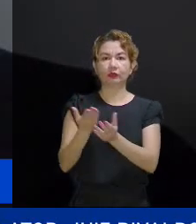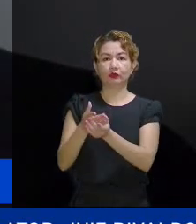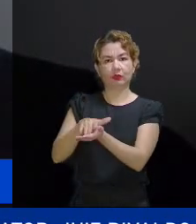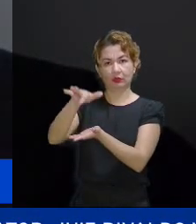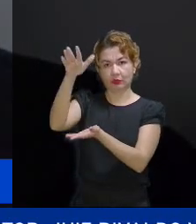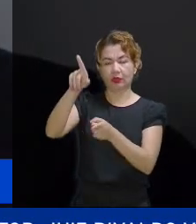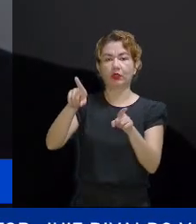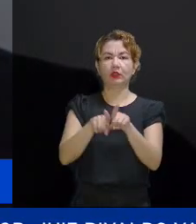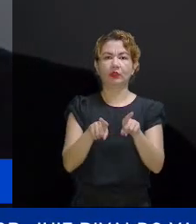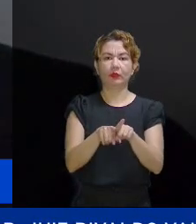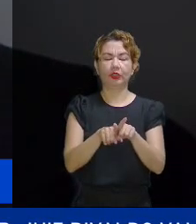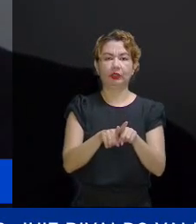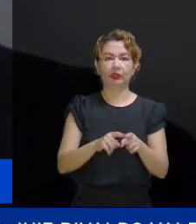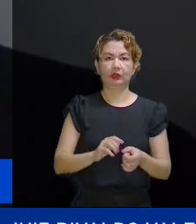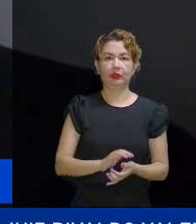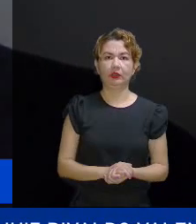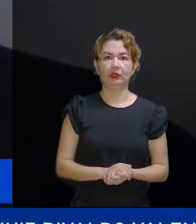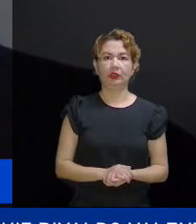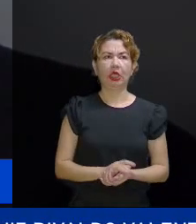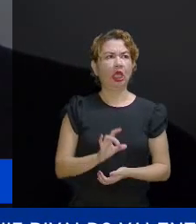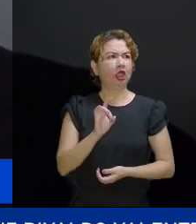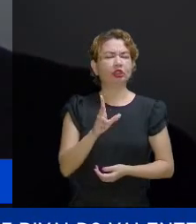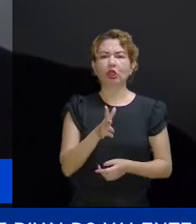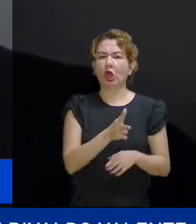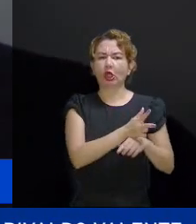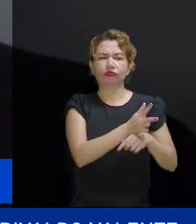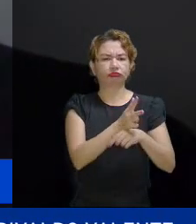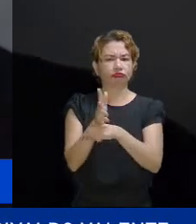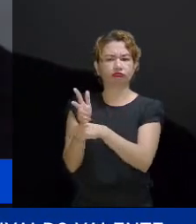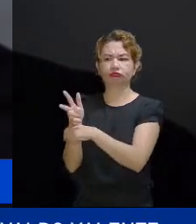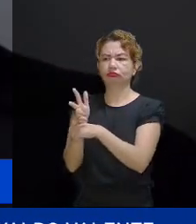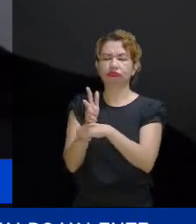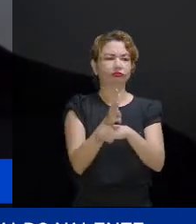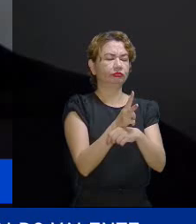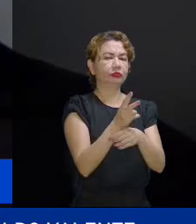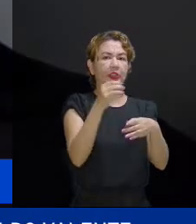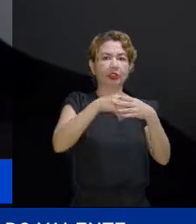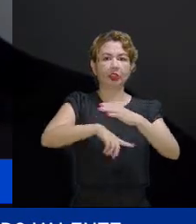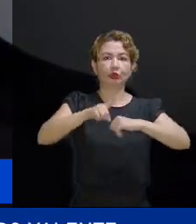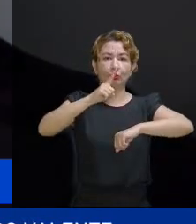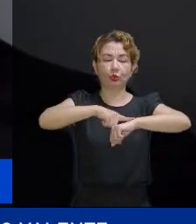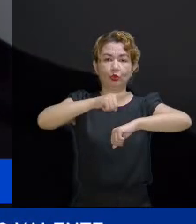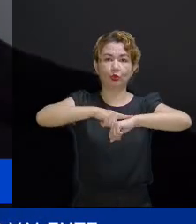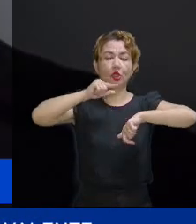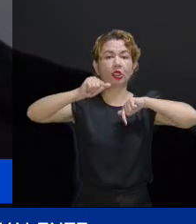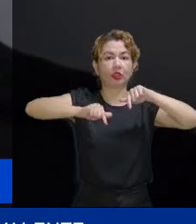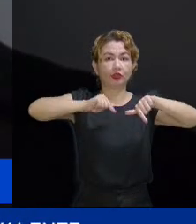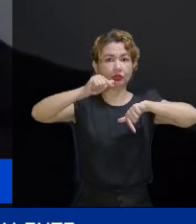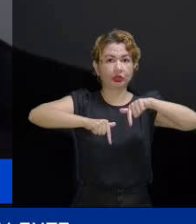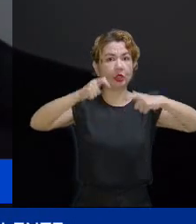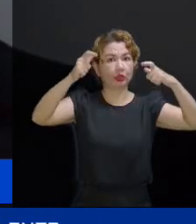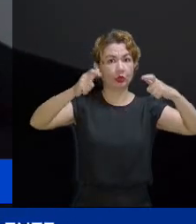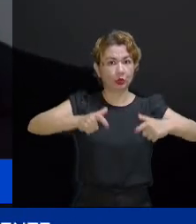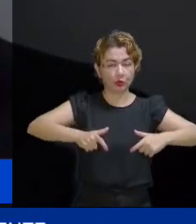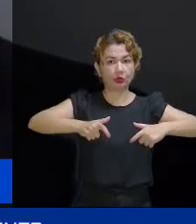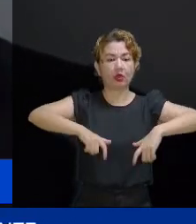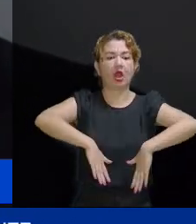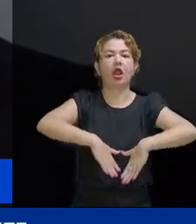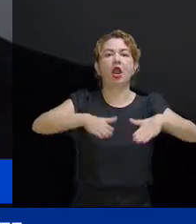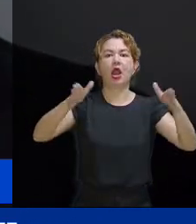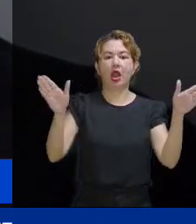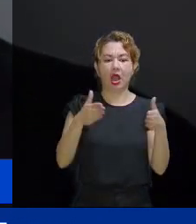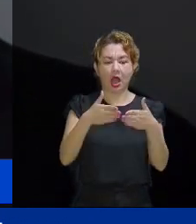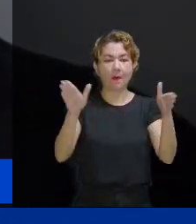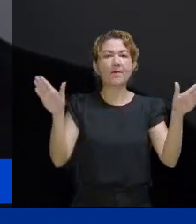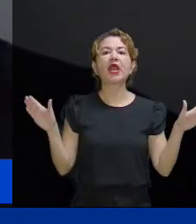autos denotam a simples captação de imagem dentro do horário do expediente, em local não restrito,